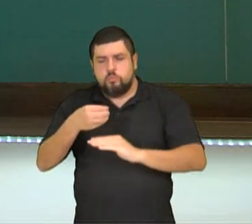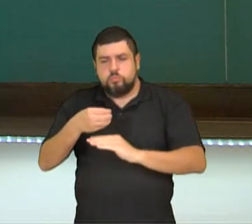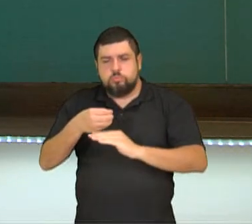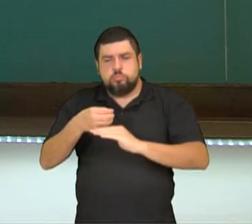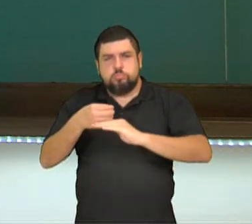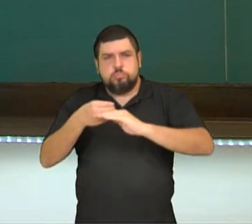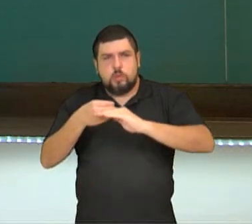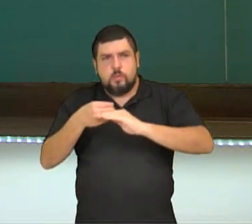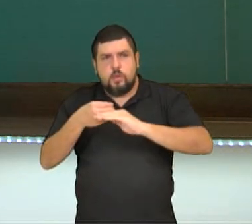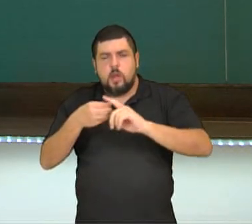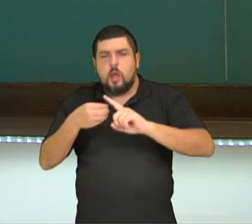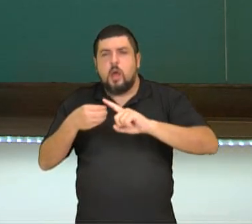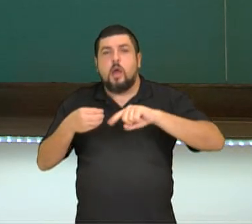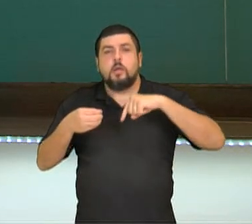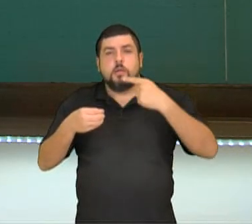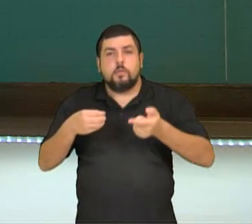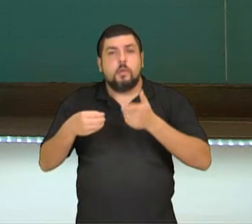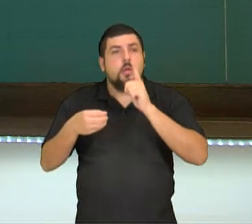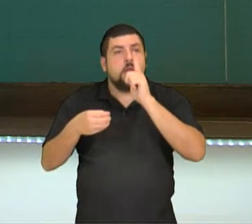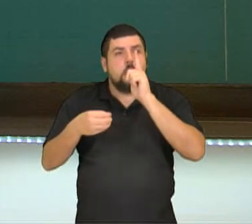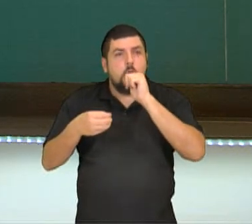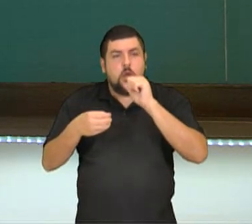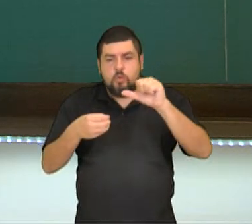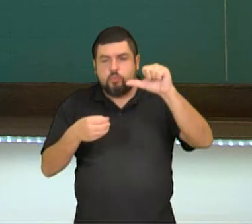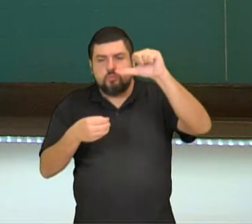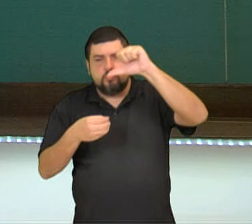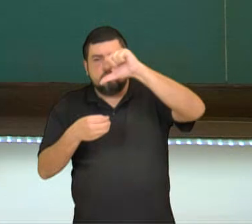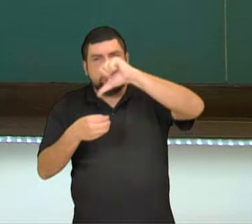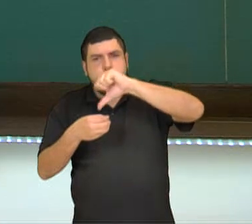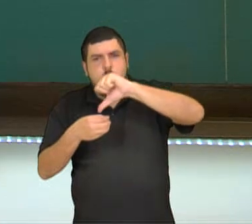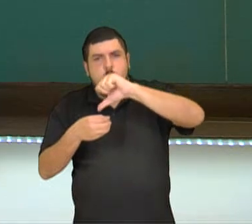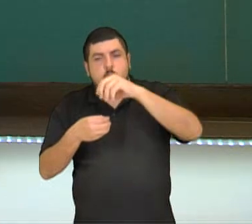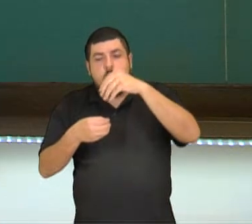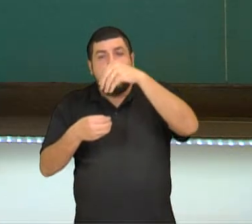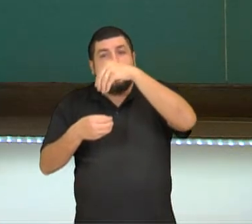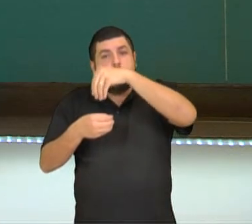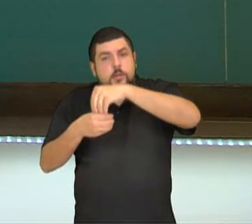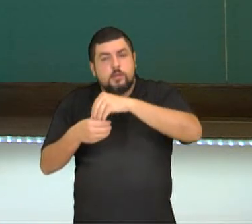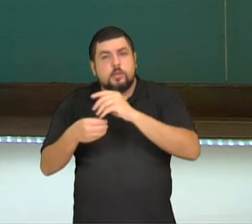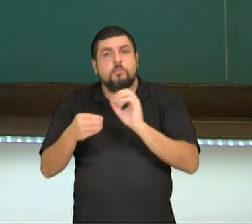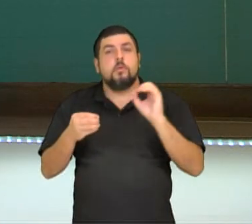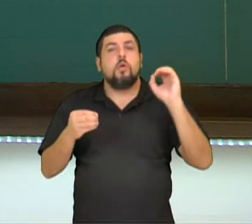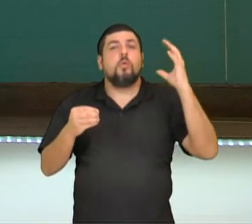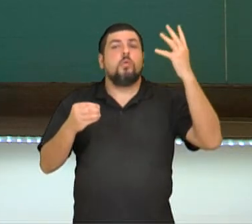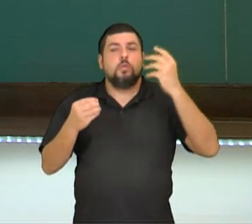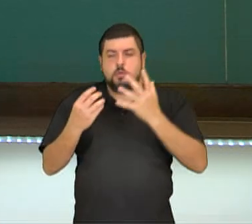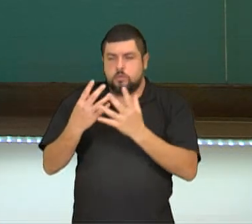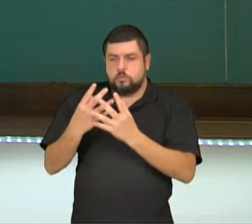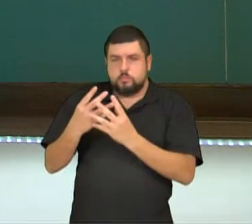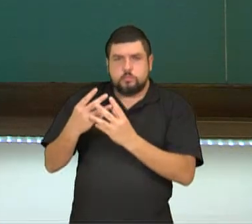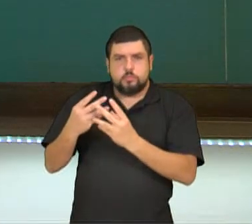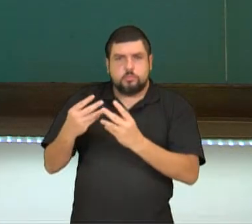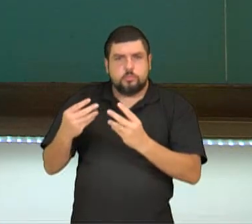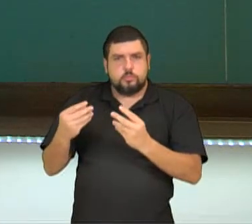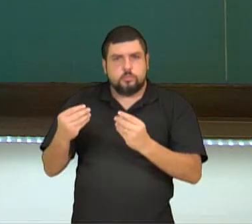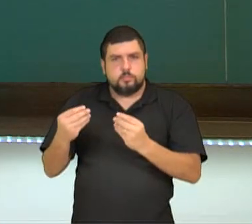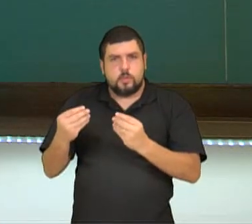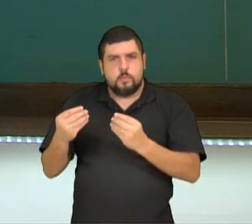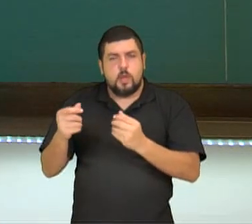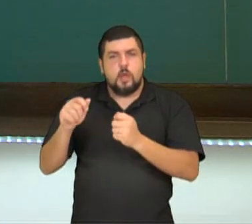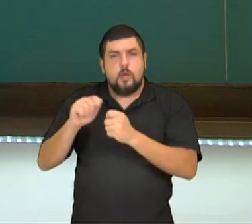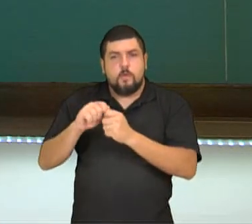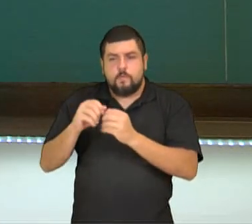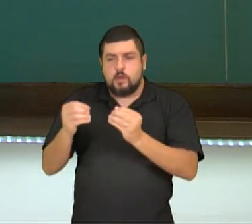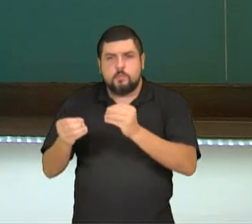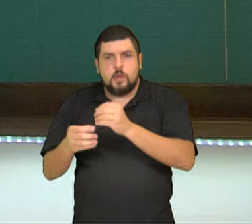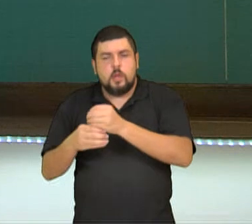menisco, certo? Com a diluição ali, nesse caso água, e aí depois eu fecho, balanço